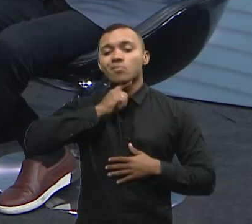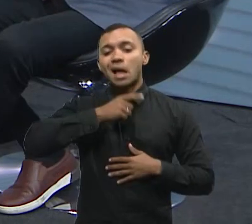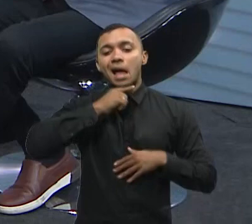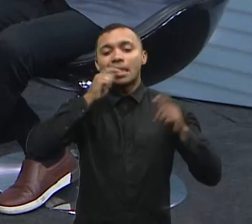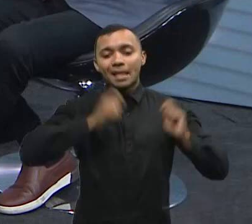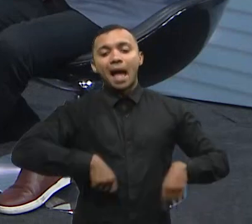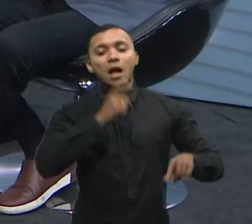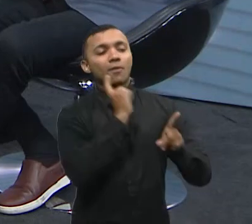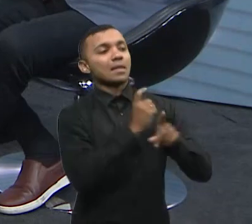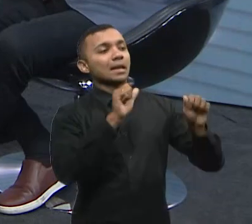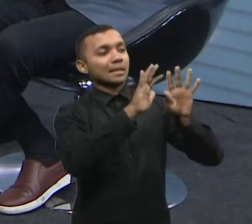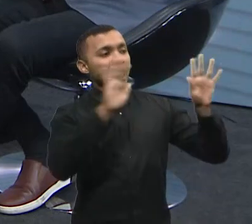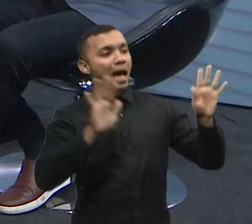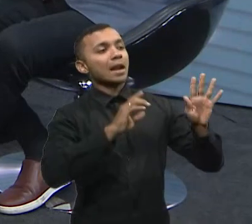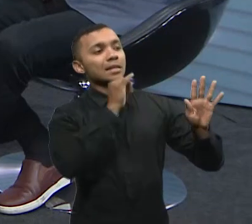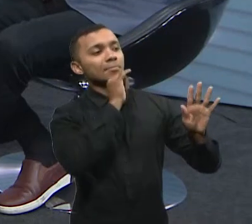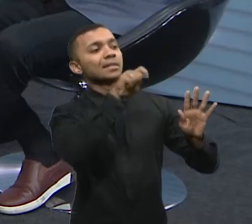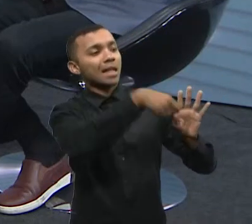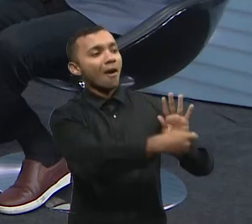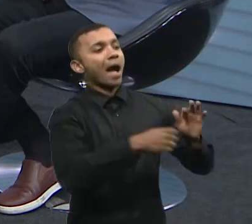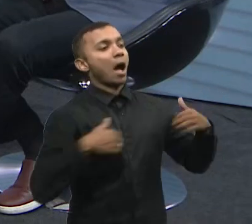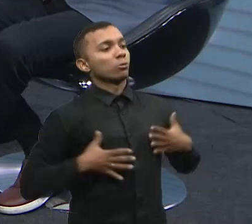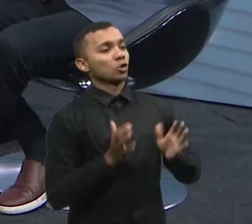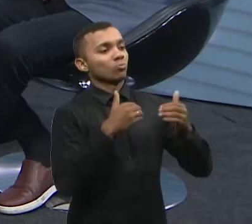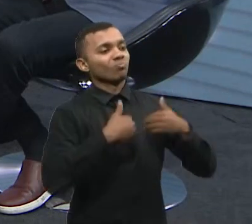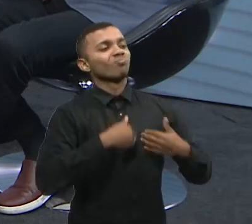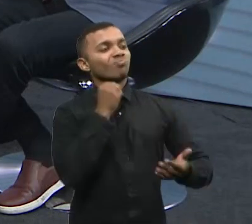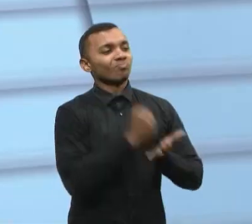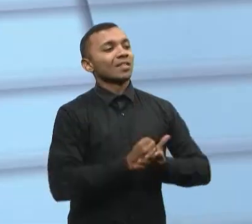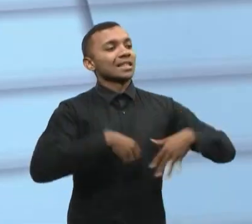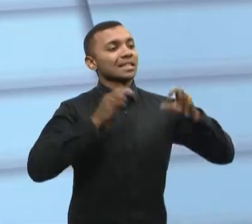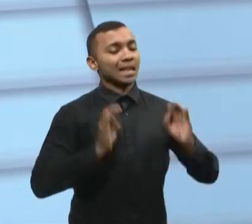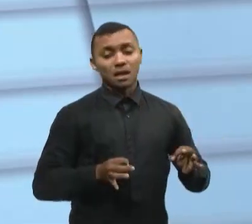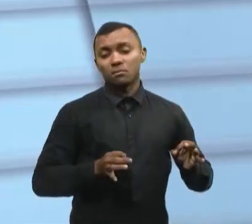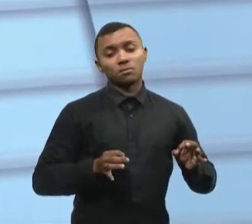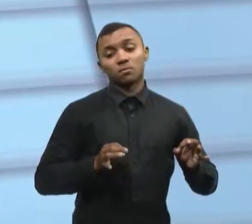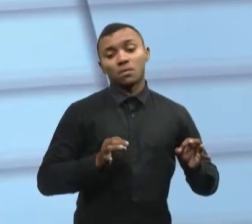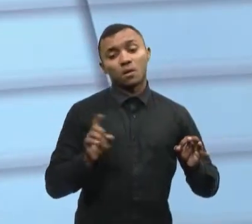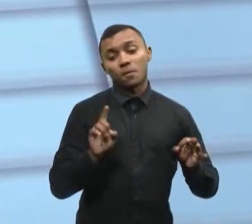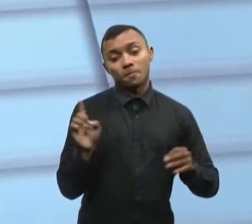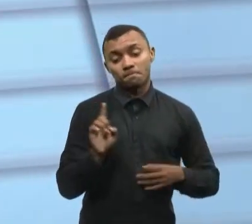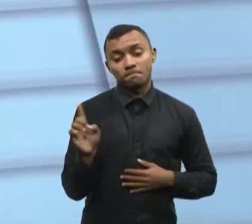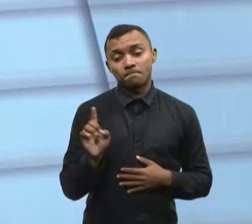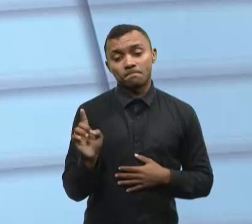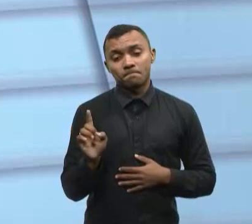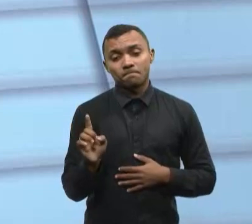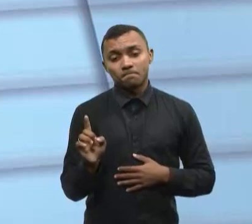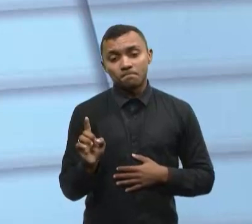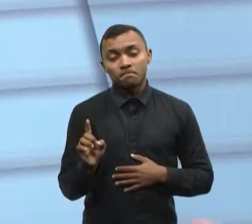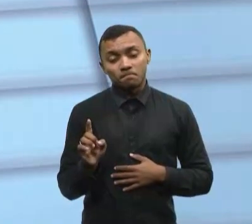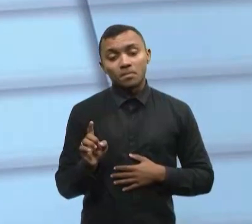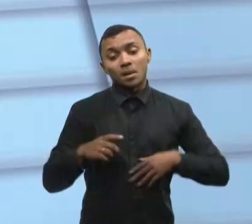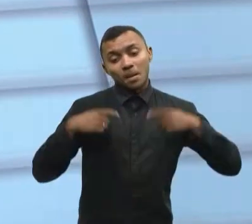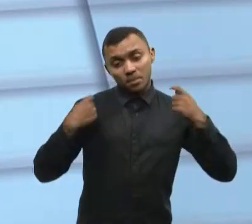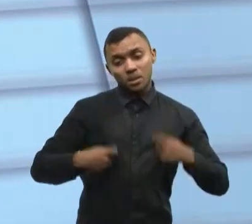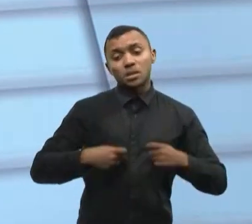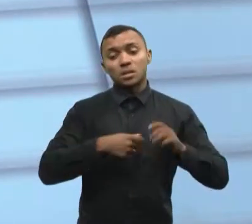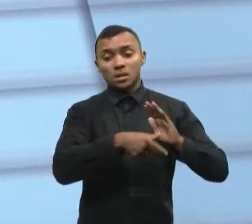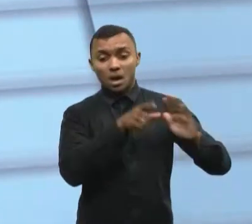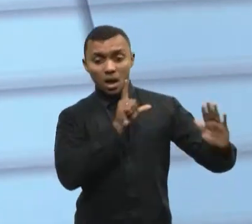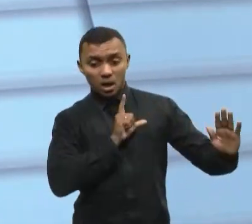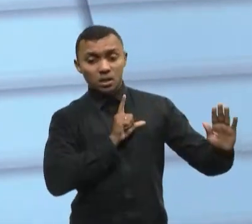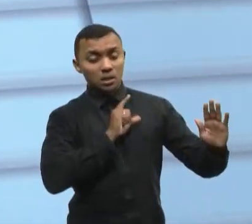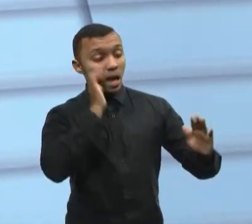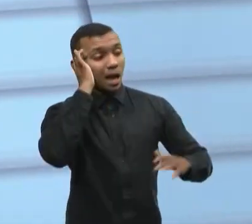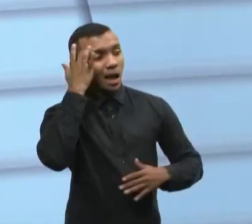um diagnóstico que vai ser para o resto da vida, né? Sim. Só que a gente não pode, em contrapartida também, negligenciar. A gente tem que levantar a hipótese